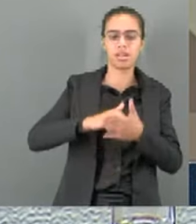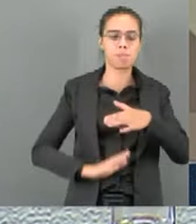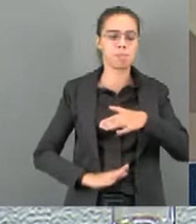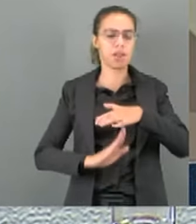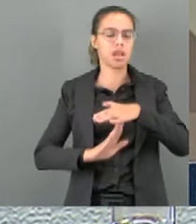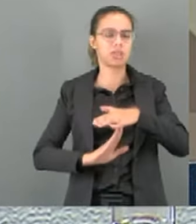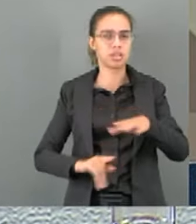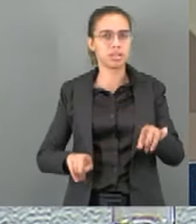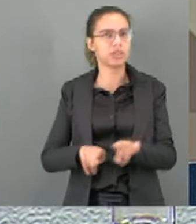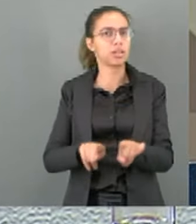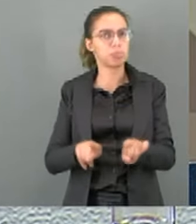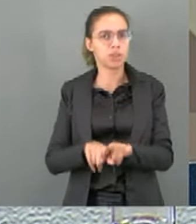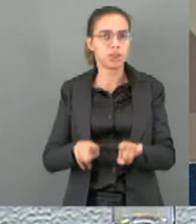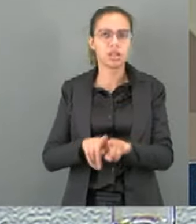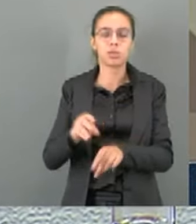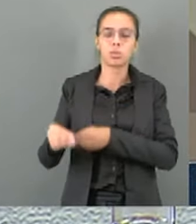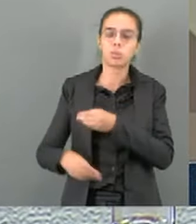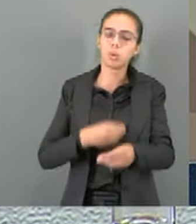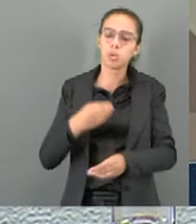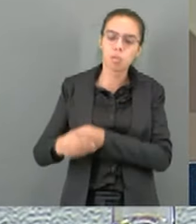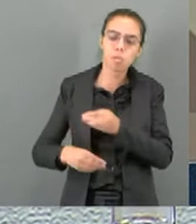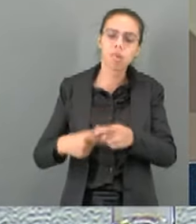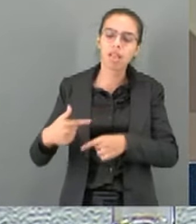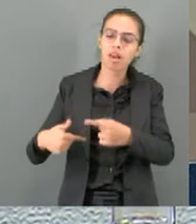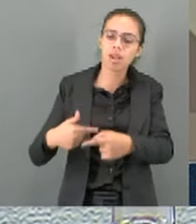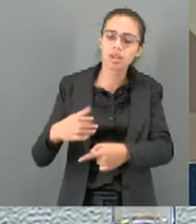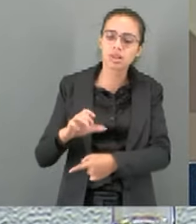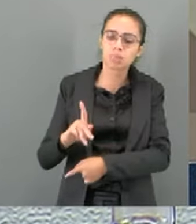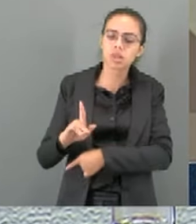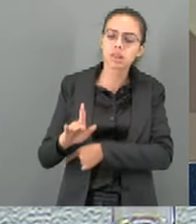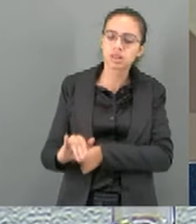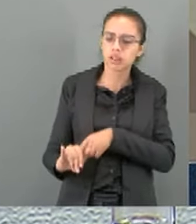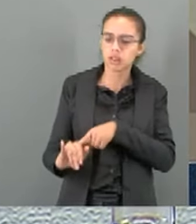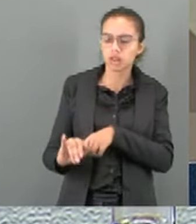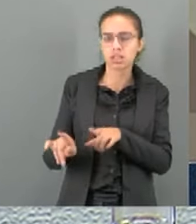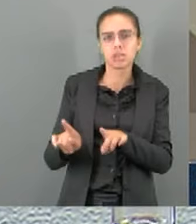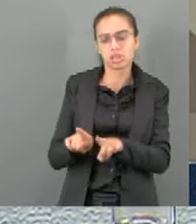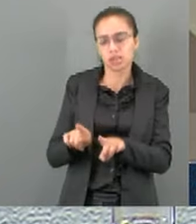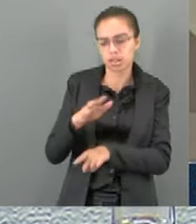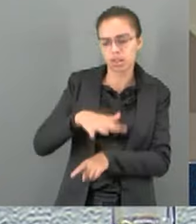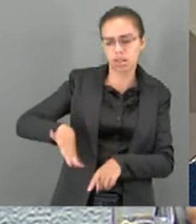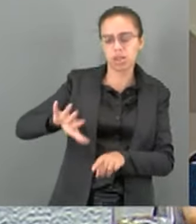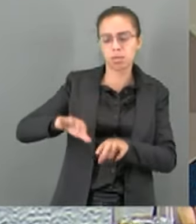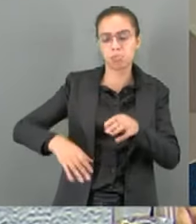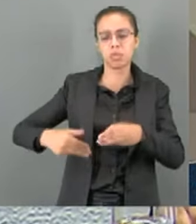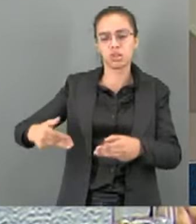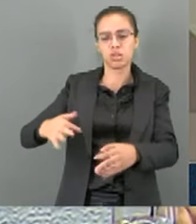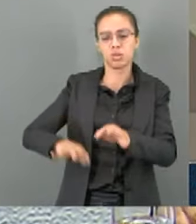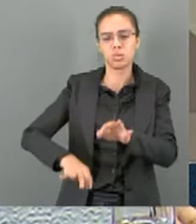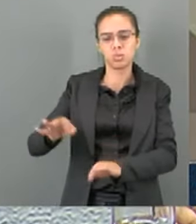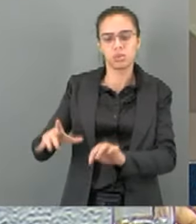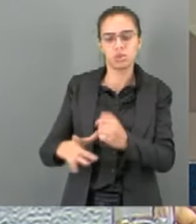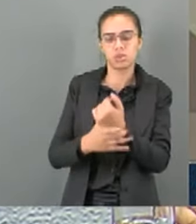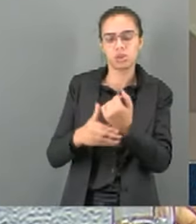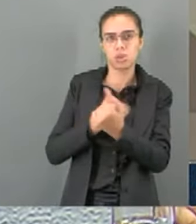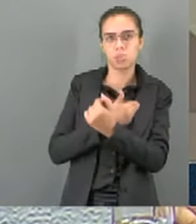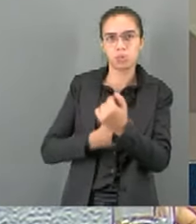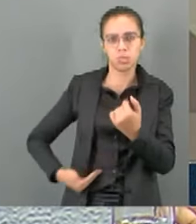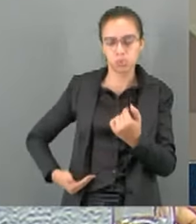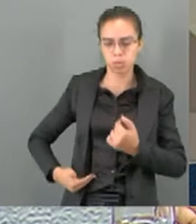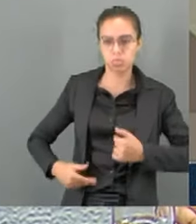desdobramentos da CPI, para que fosse indicado alguém no âmbito da estrutura do Ministério da Justiça e Segurança Pública para fazer uma